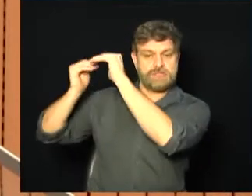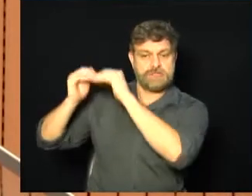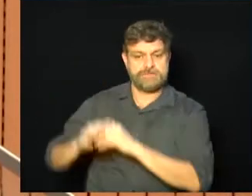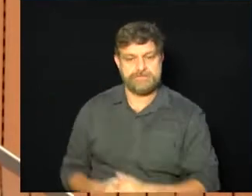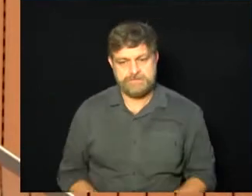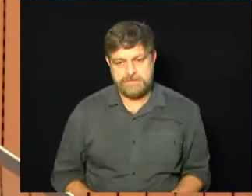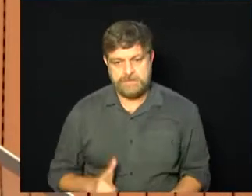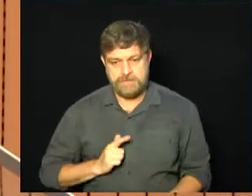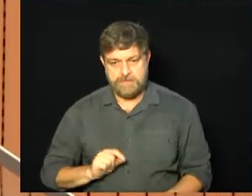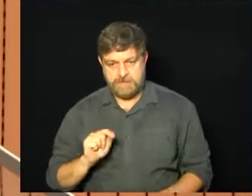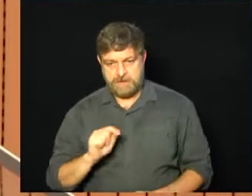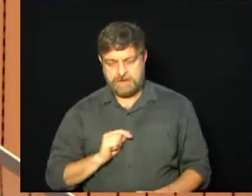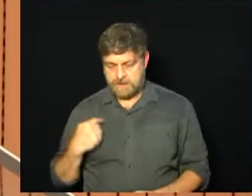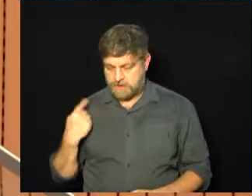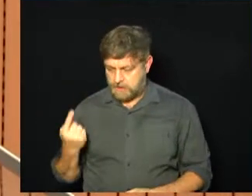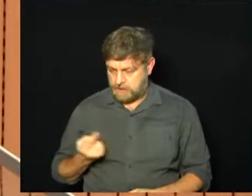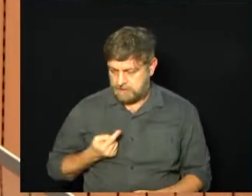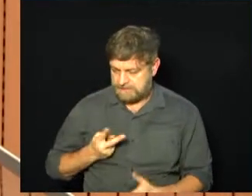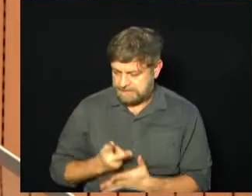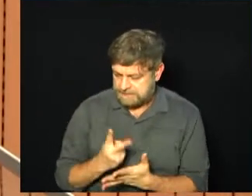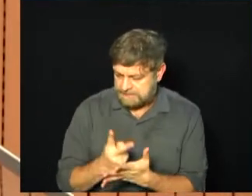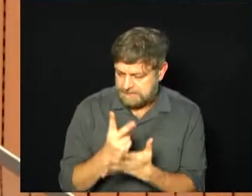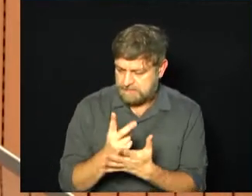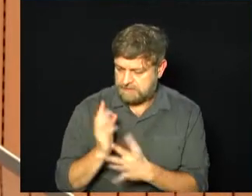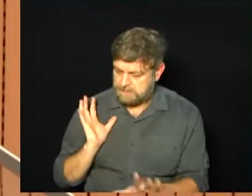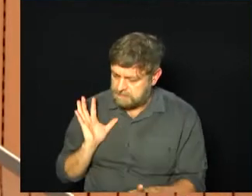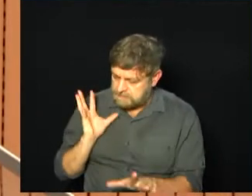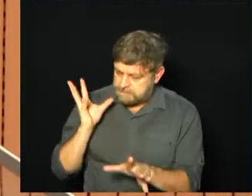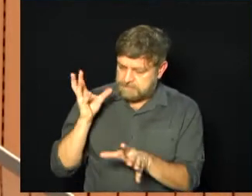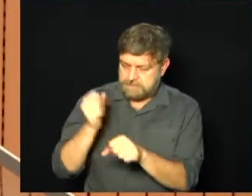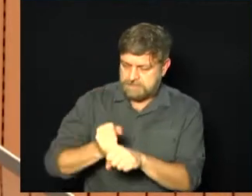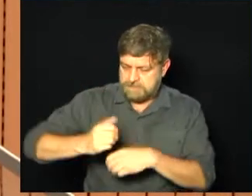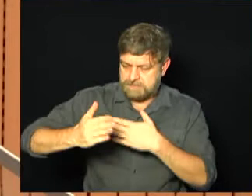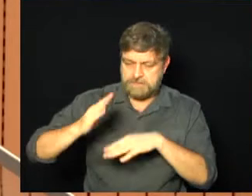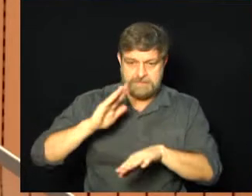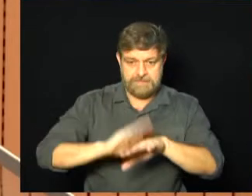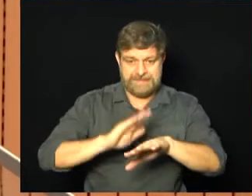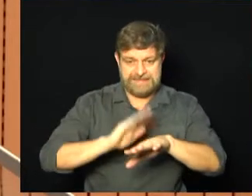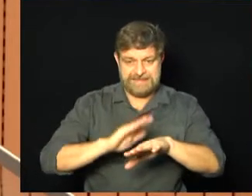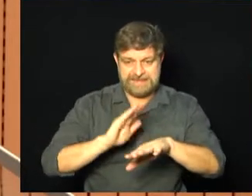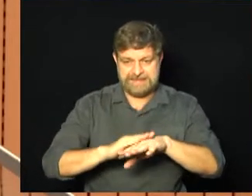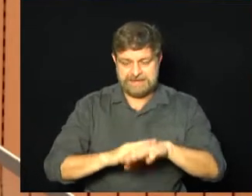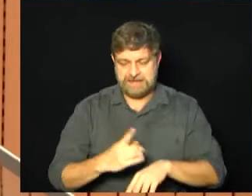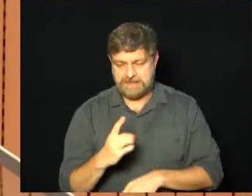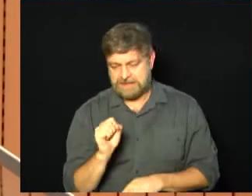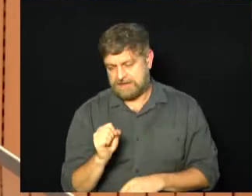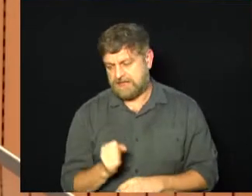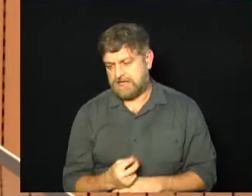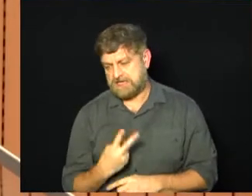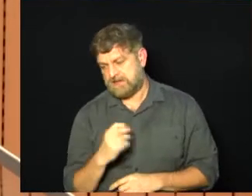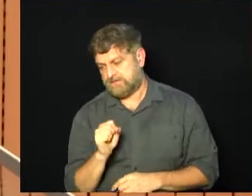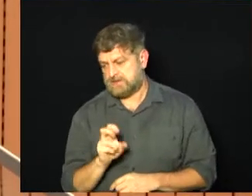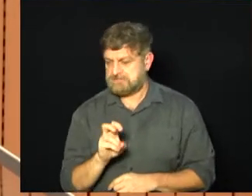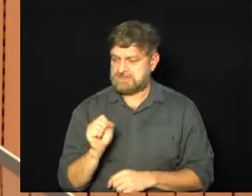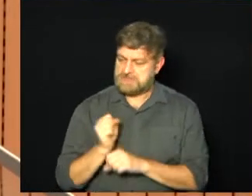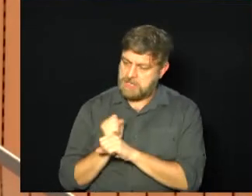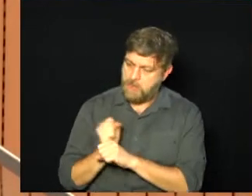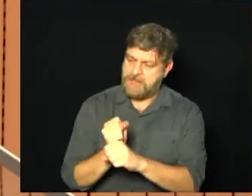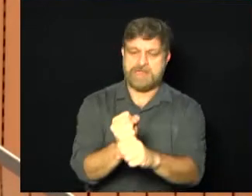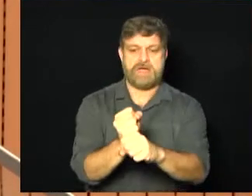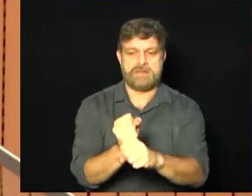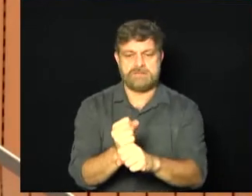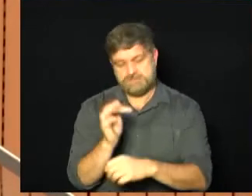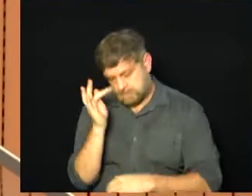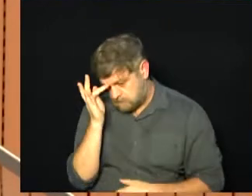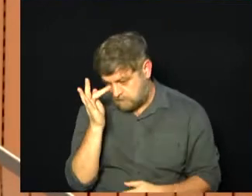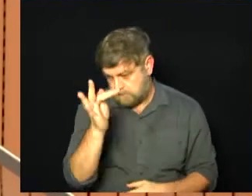assim, continuaremos sendo e fazendo, quiçá pelos próximos 10, 20 ou 50 anos.